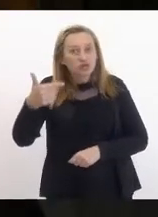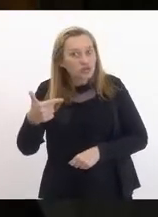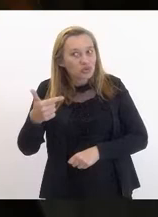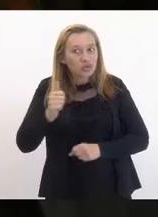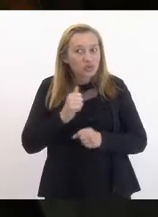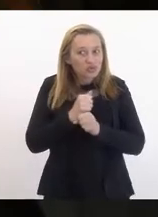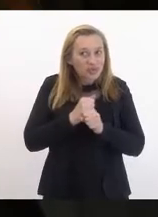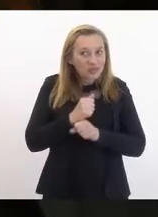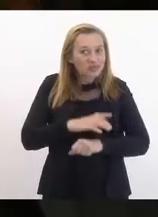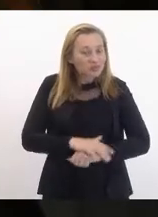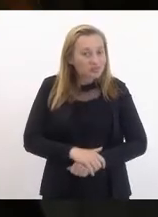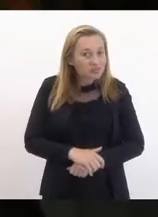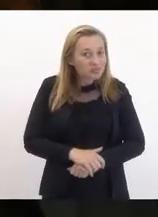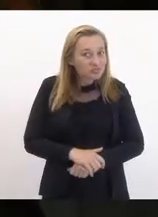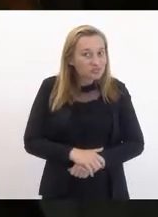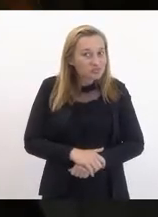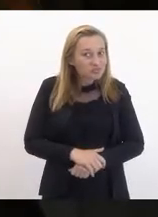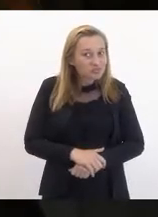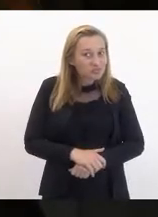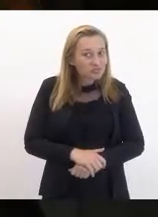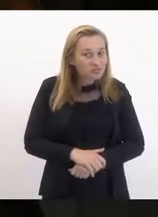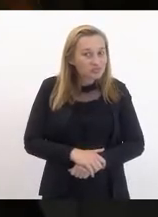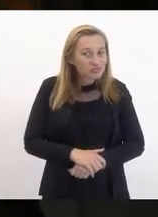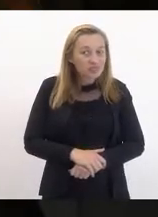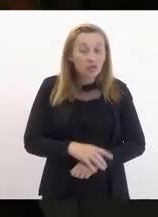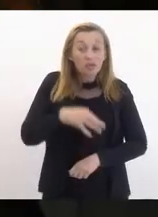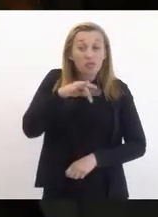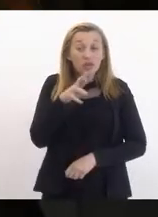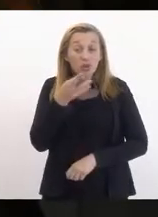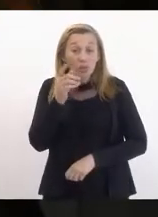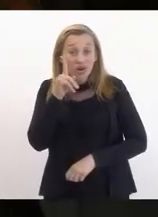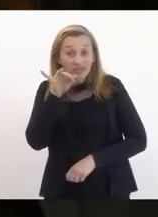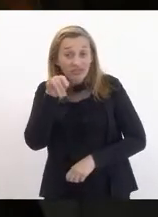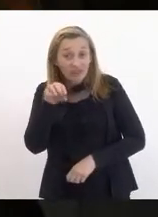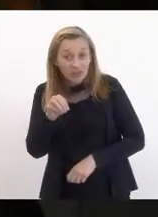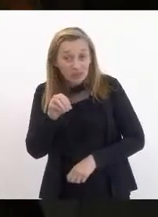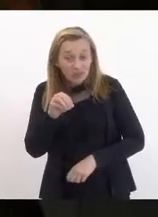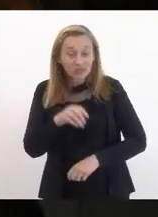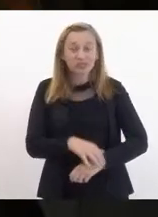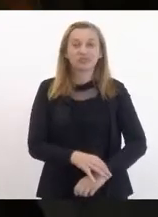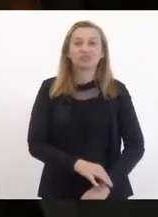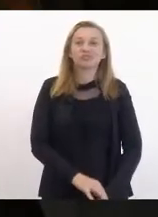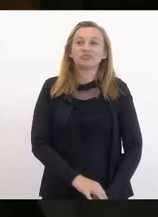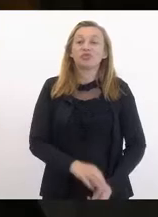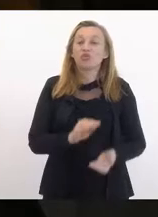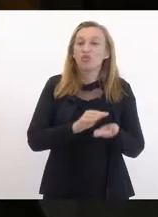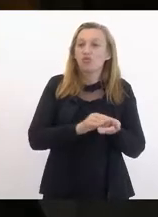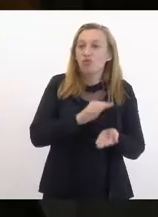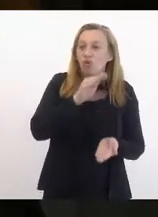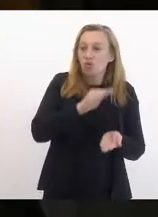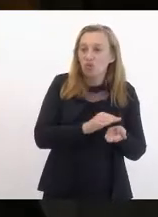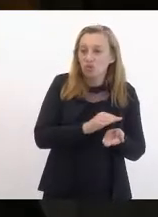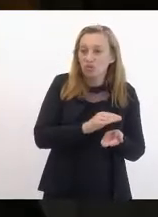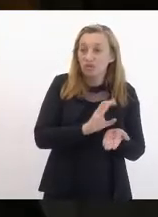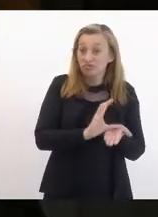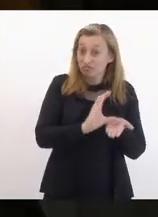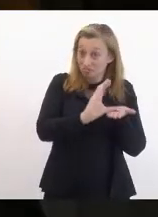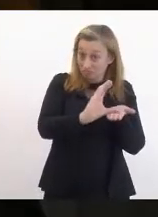2022, no ente metropolitano, um volume de